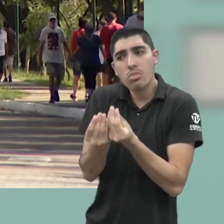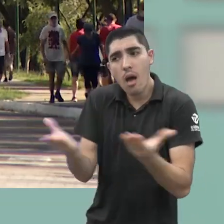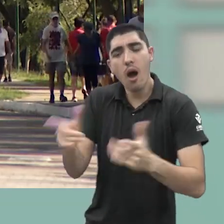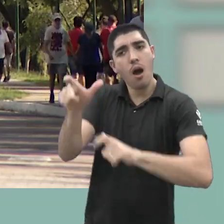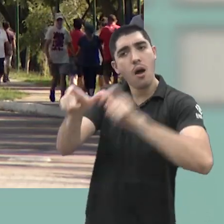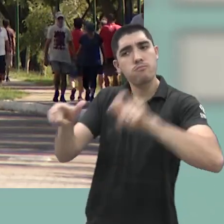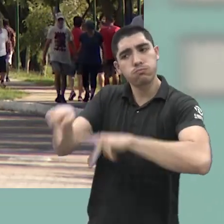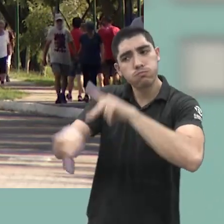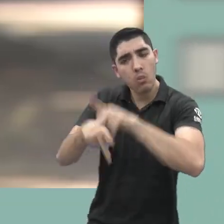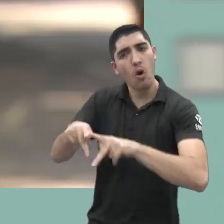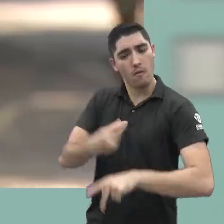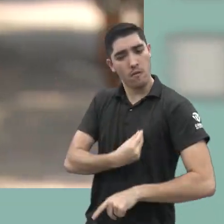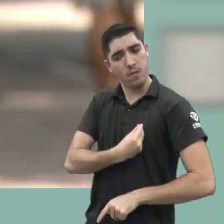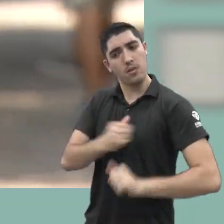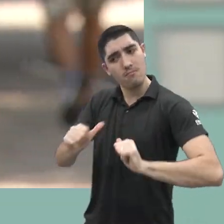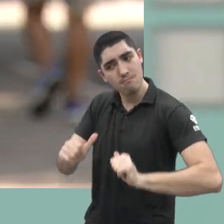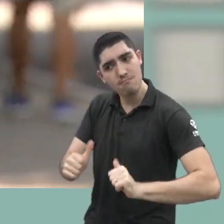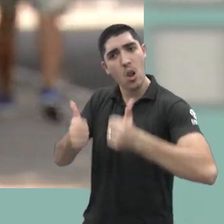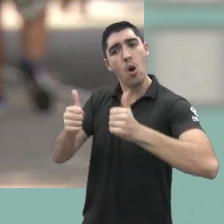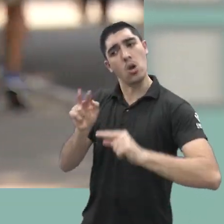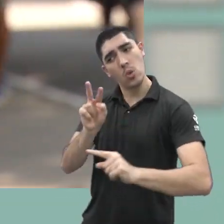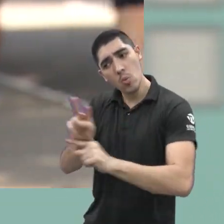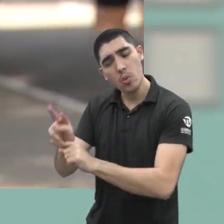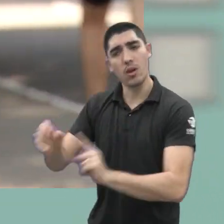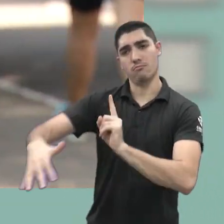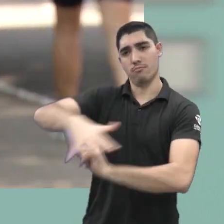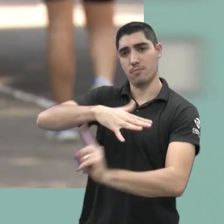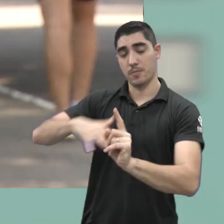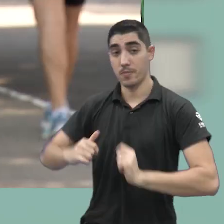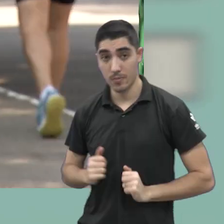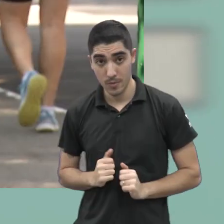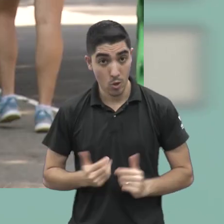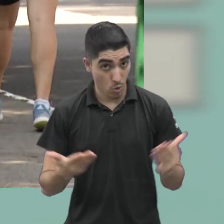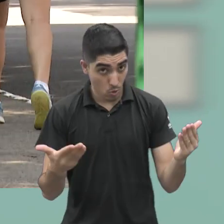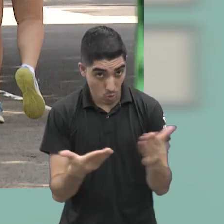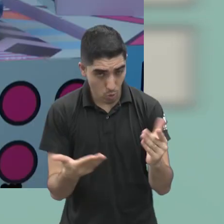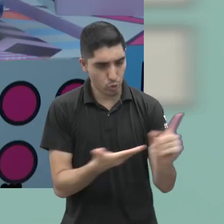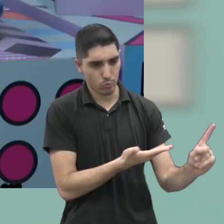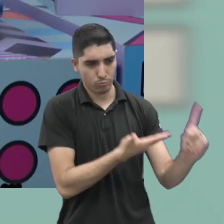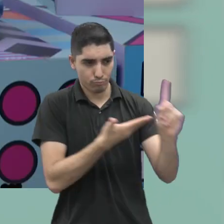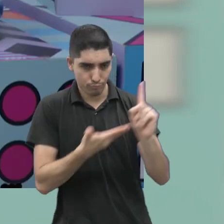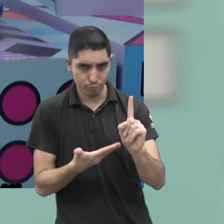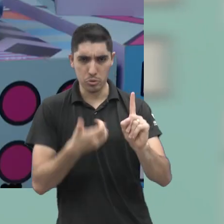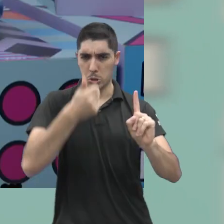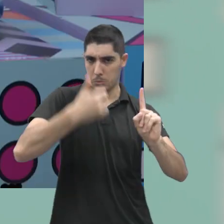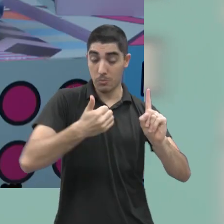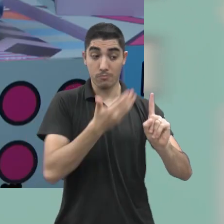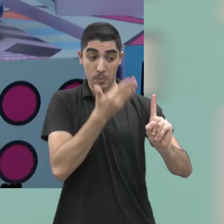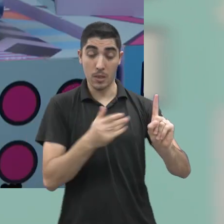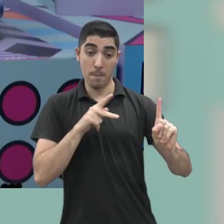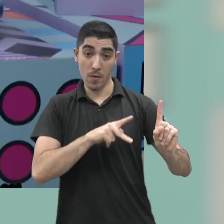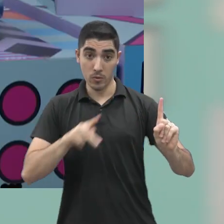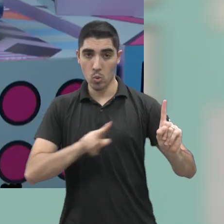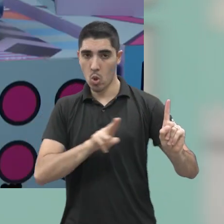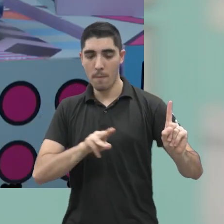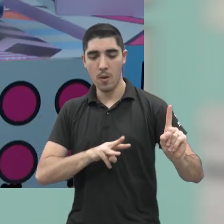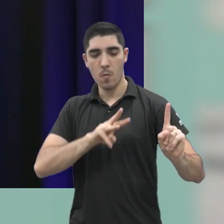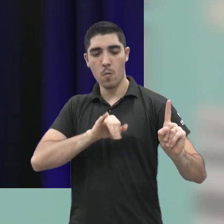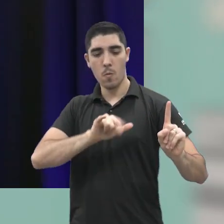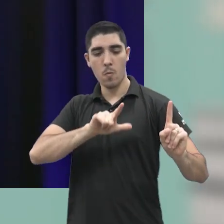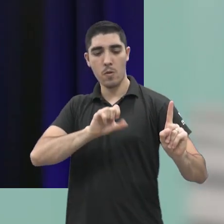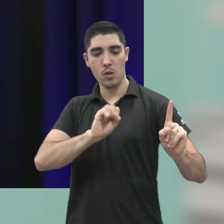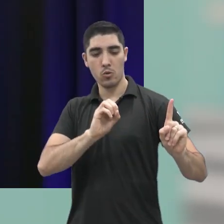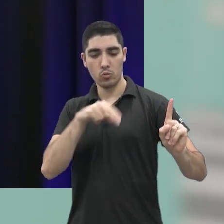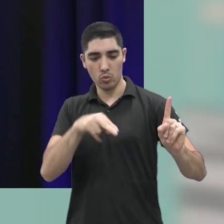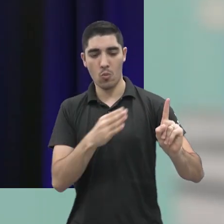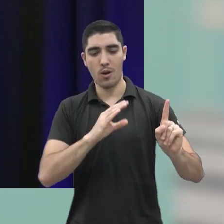para garantir a qualidade de vida à população e preservação do meio ambiente? Quem responde a essa e outras perguntas